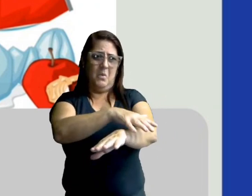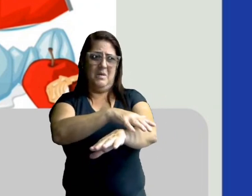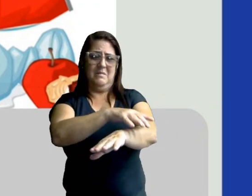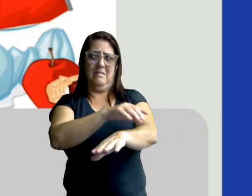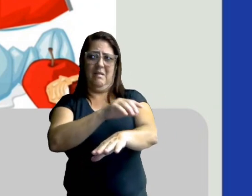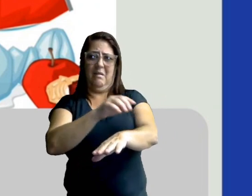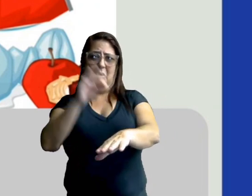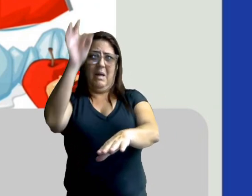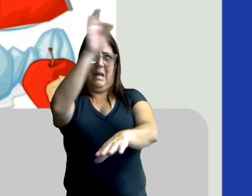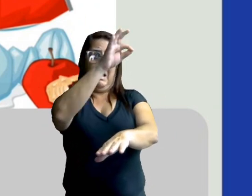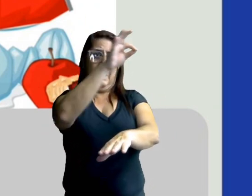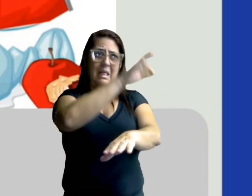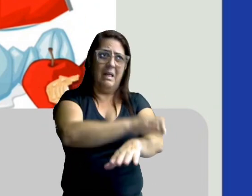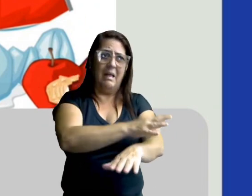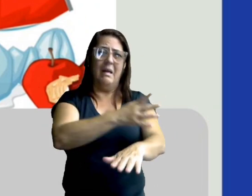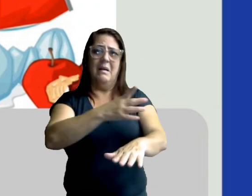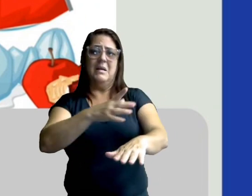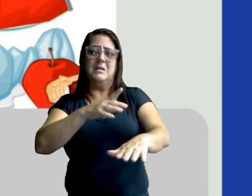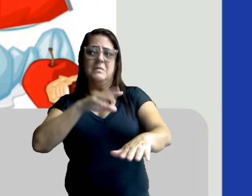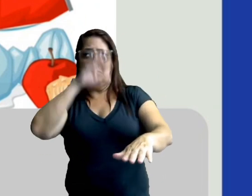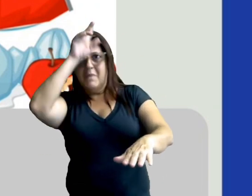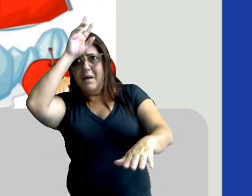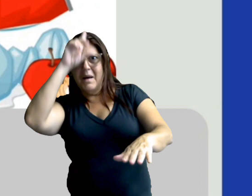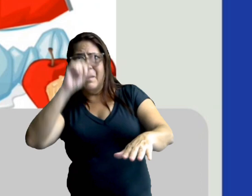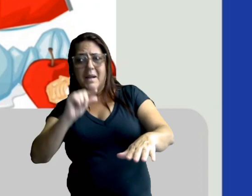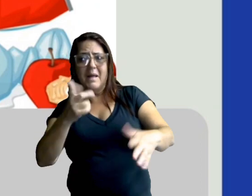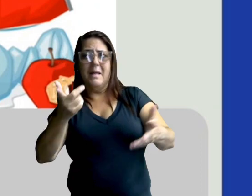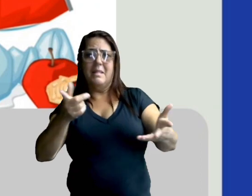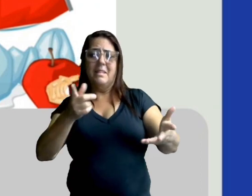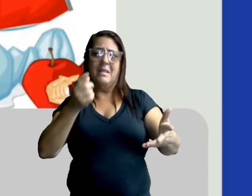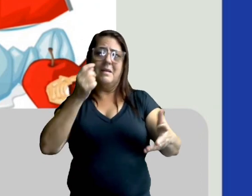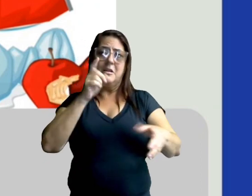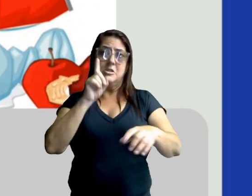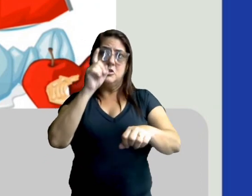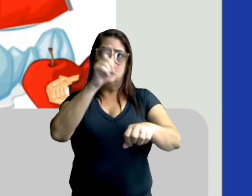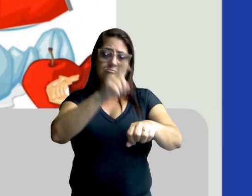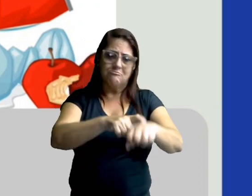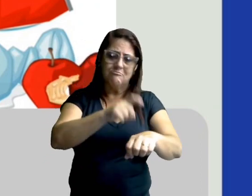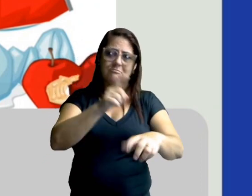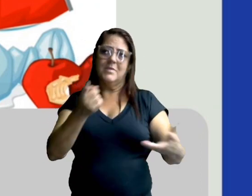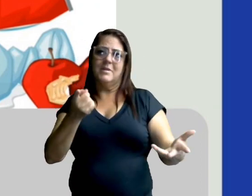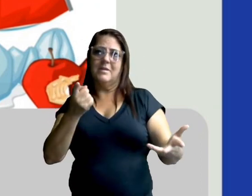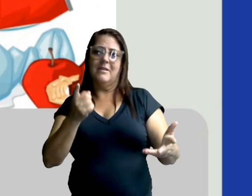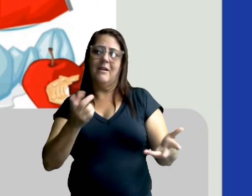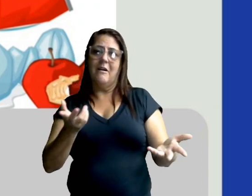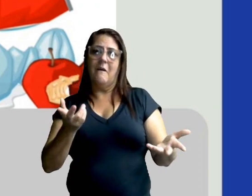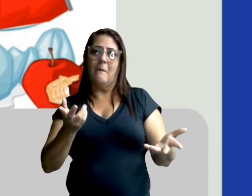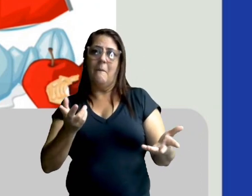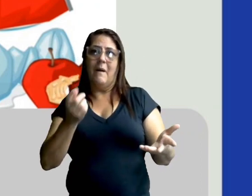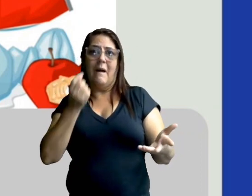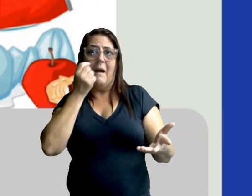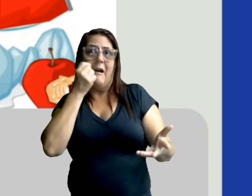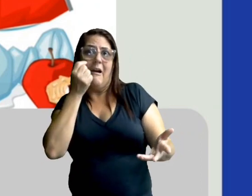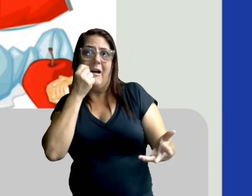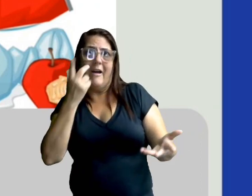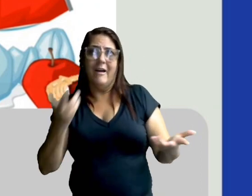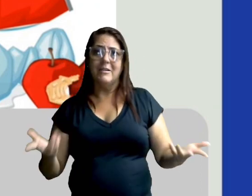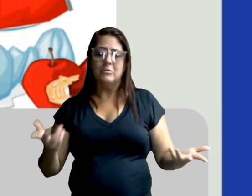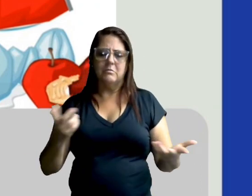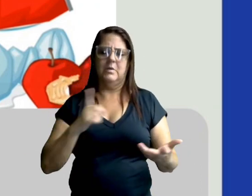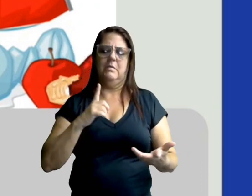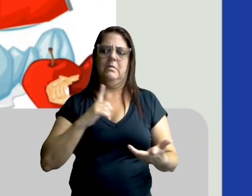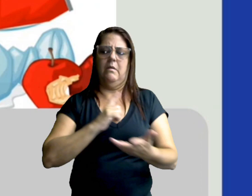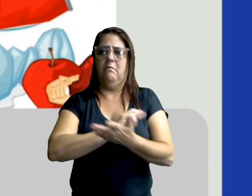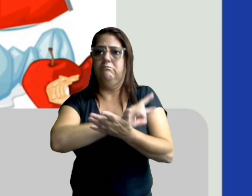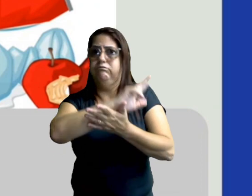Isso mesmo, vai atrair rato, barata, escorpião. E aí você sabe que isso vai gerar